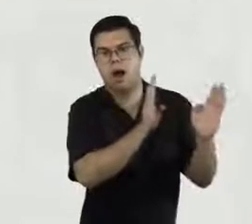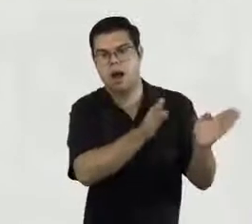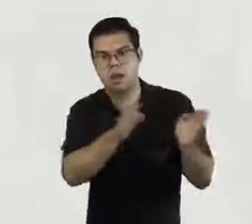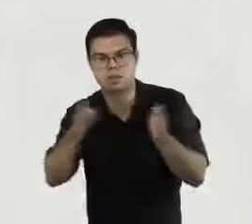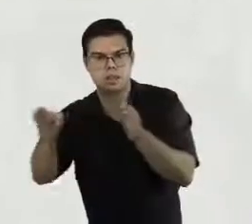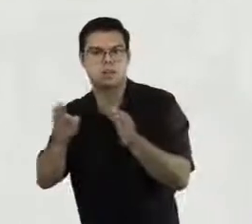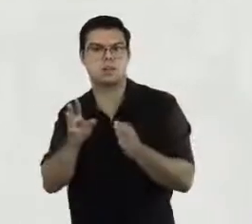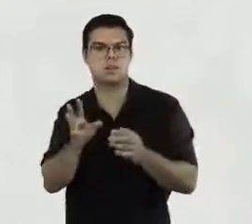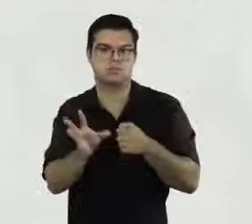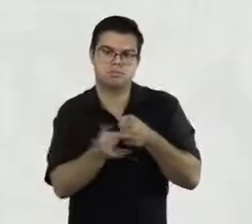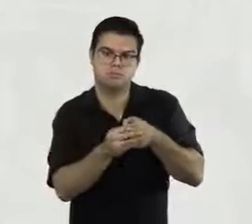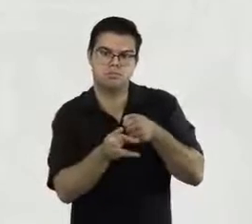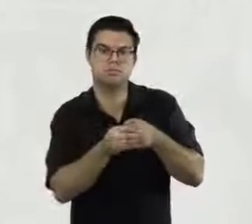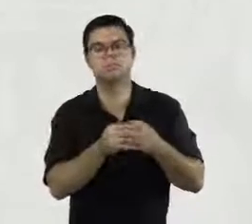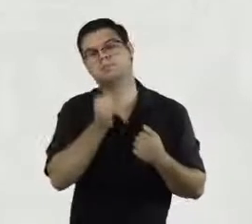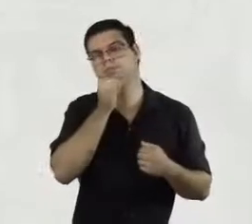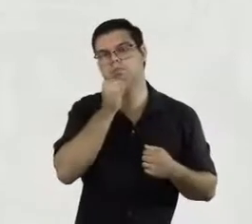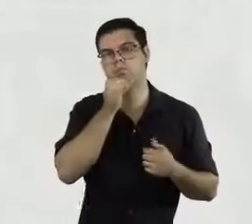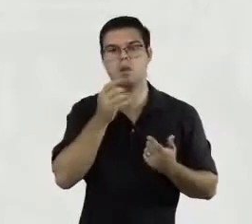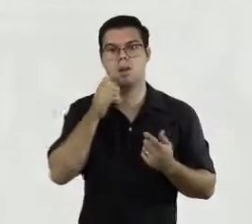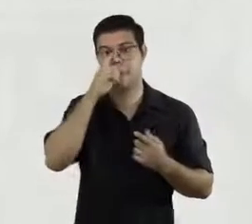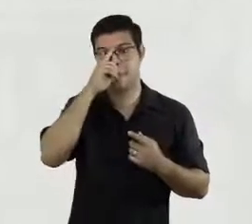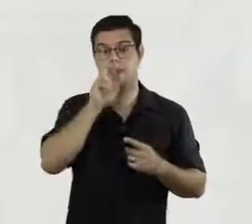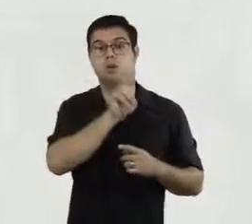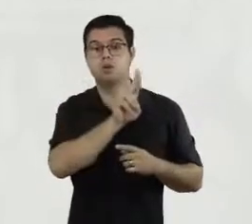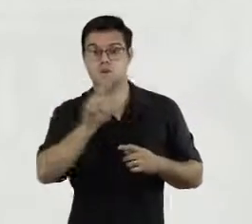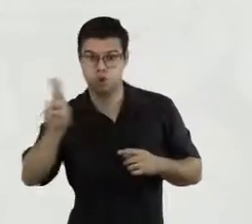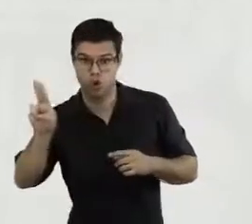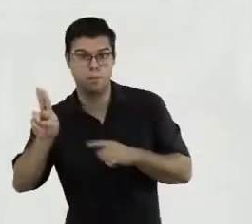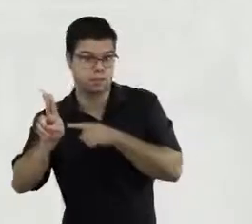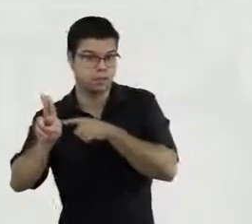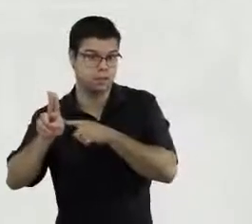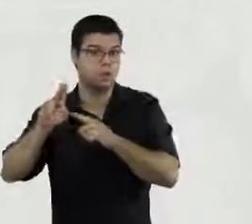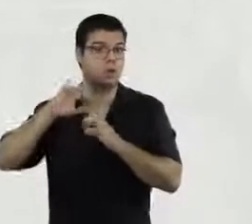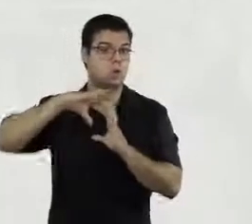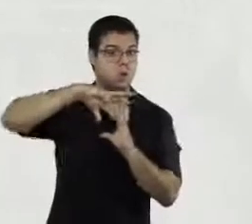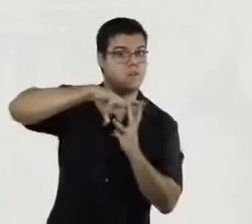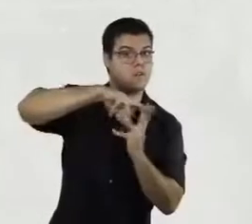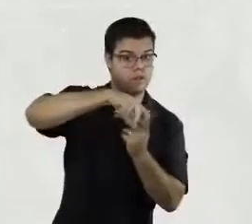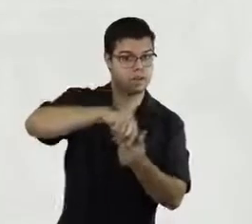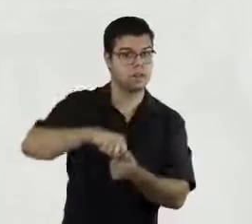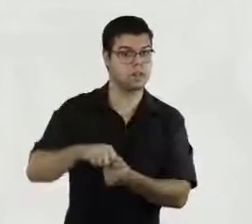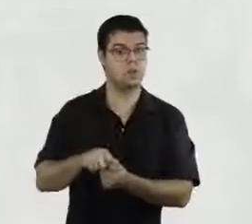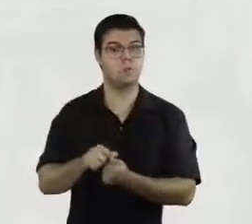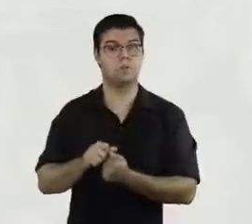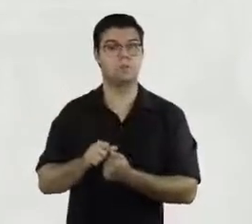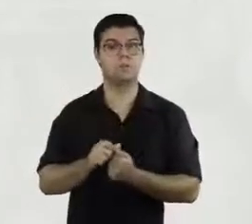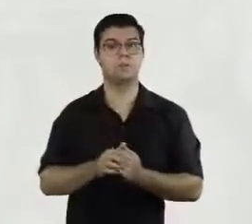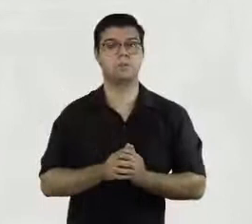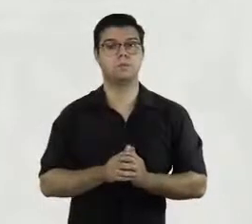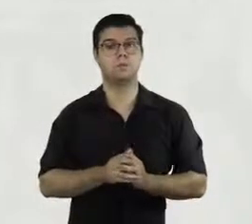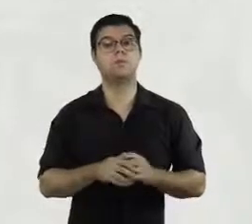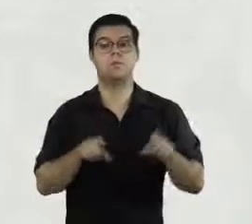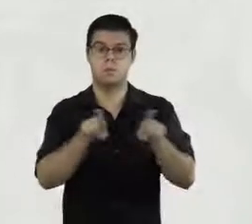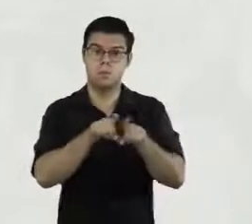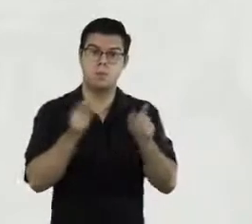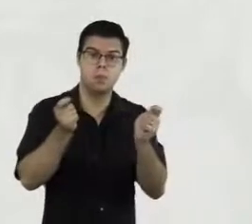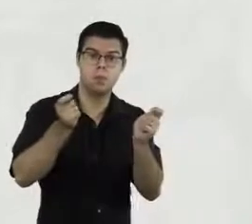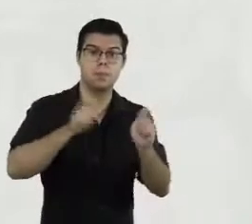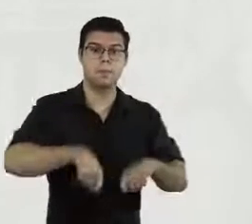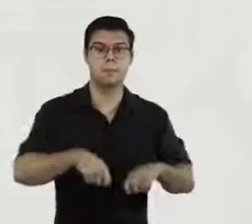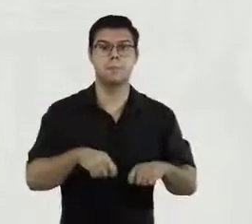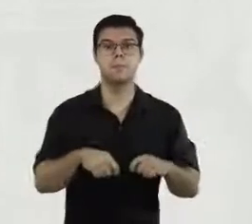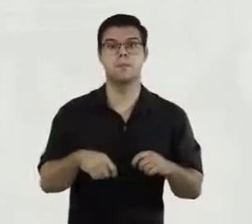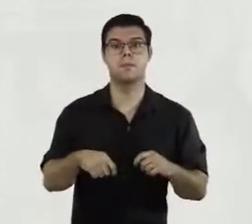Por exemplo, a classificação decimal universal, Universal Decimal Classification, que permitia,